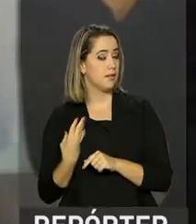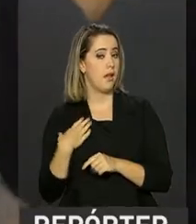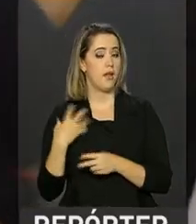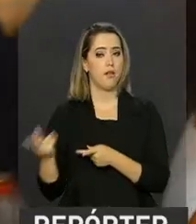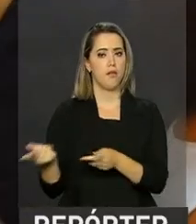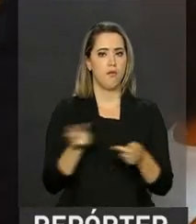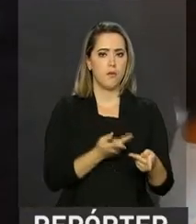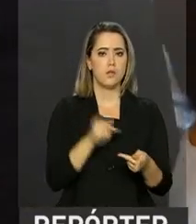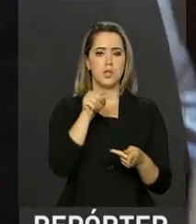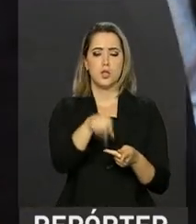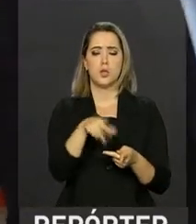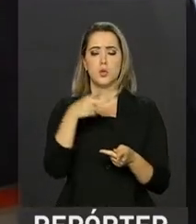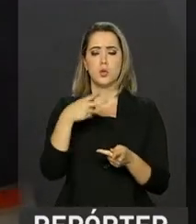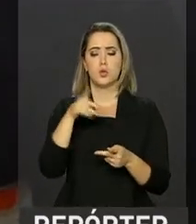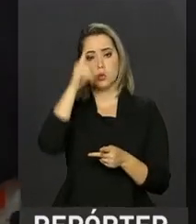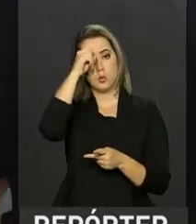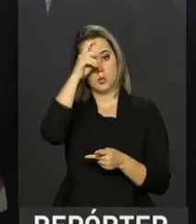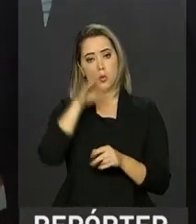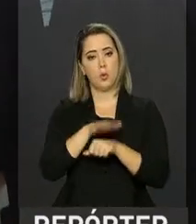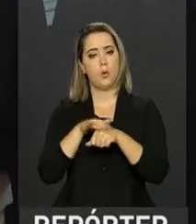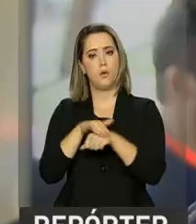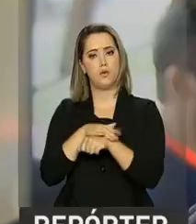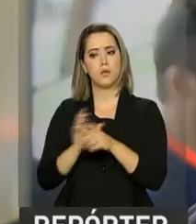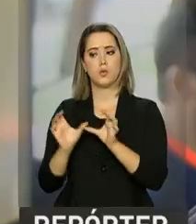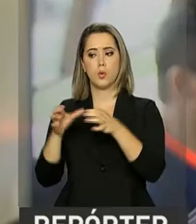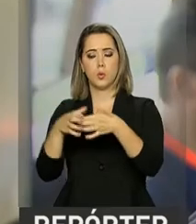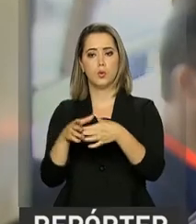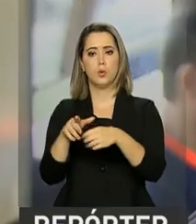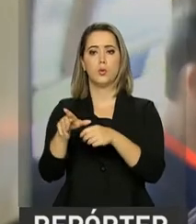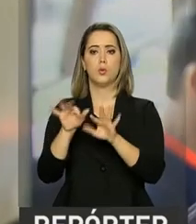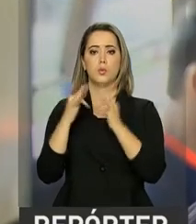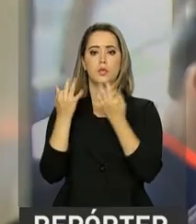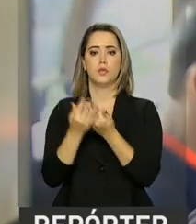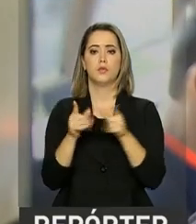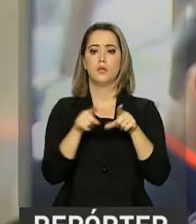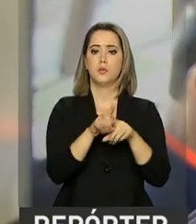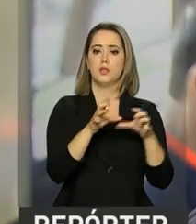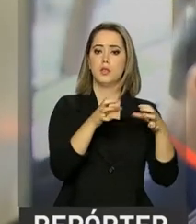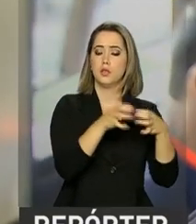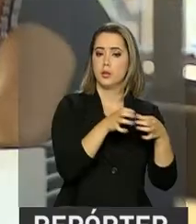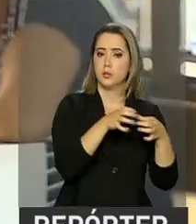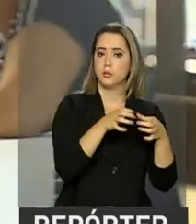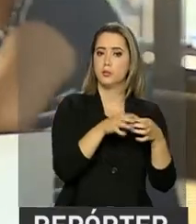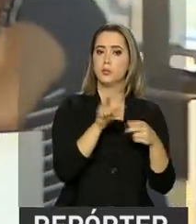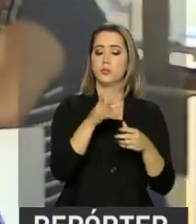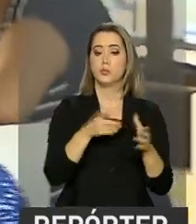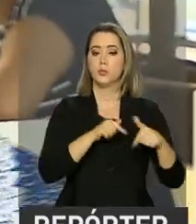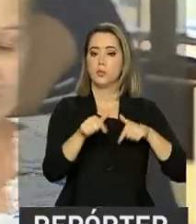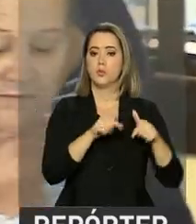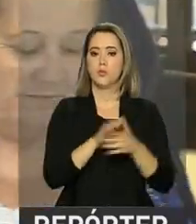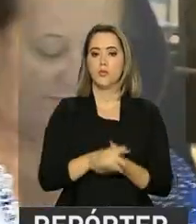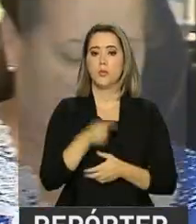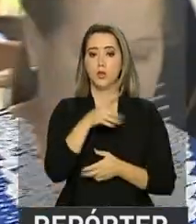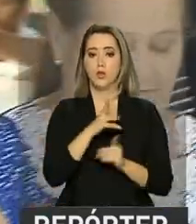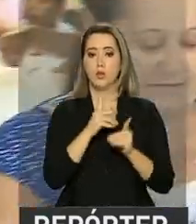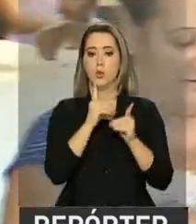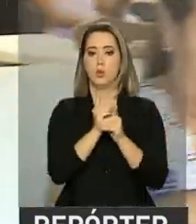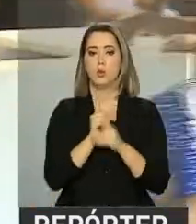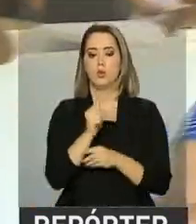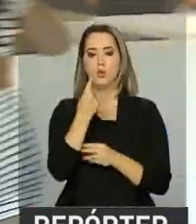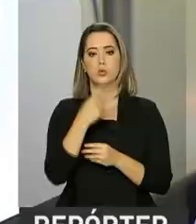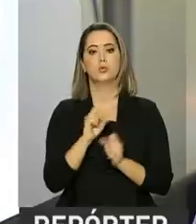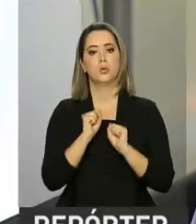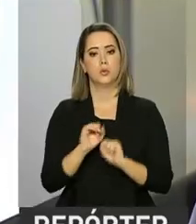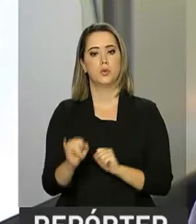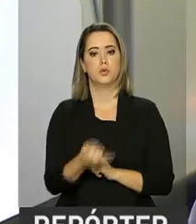e conversou com pacientes e familiares como marcos que encontrou no hospital uma chance para o filho cauã de três